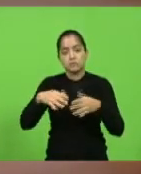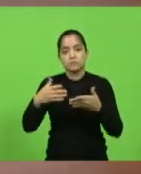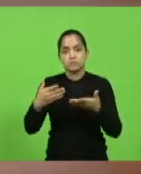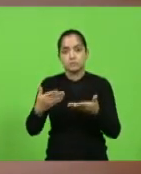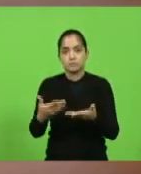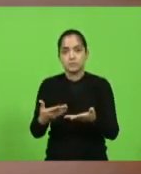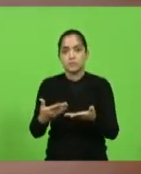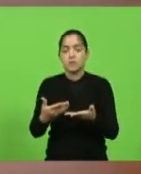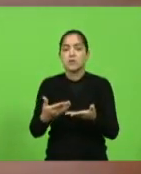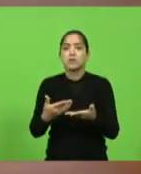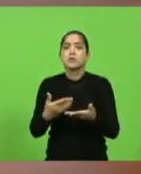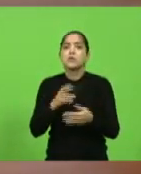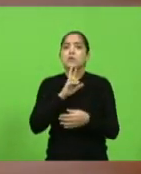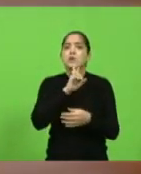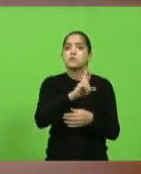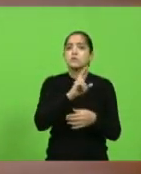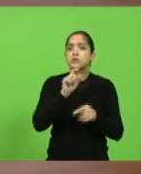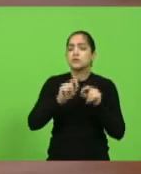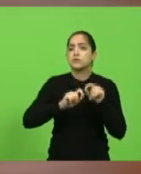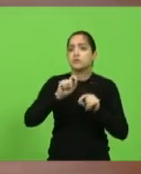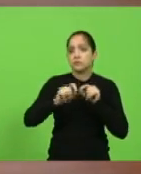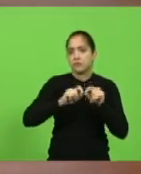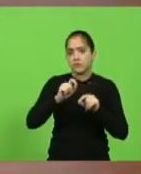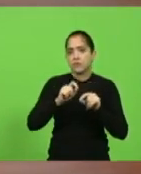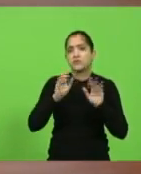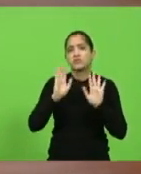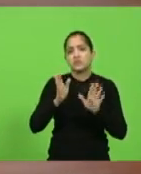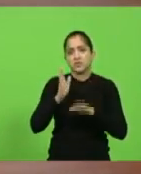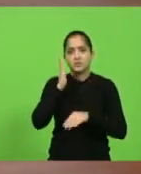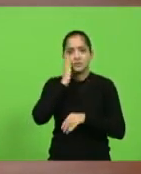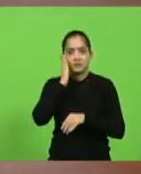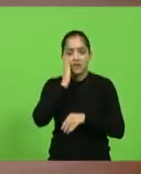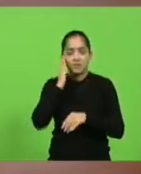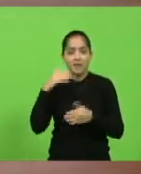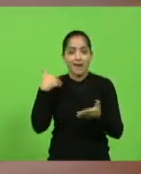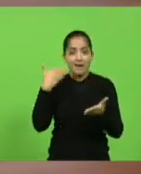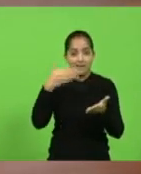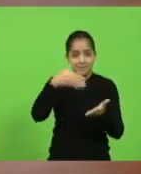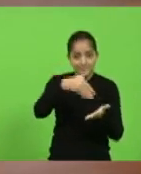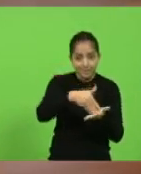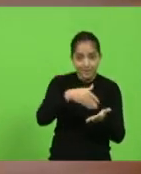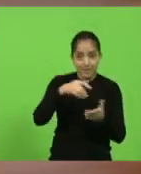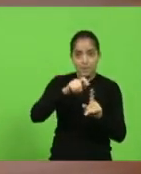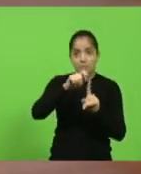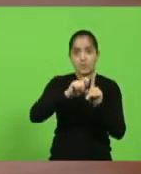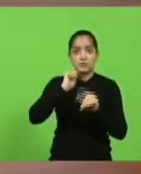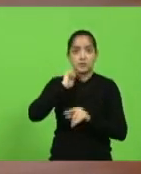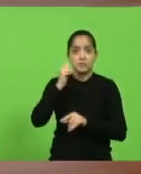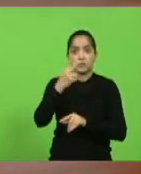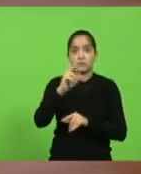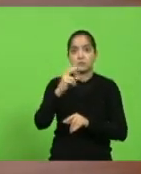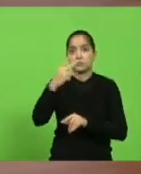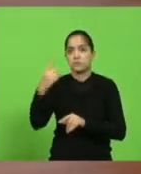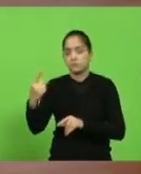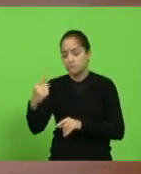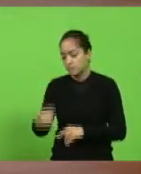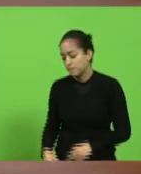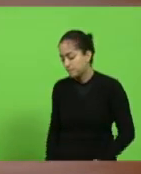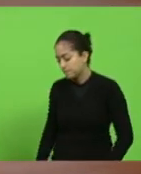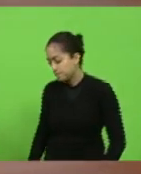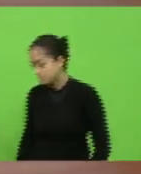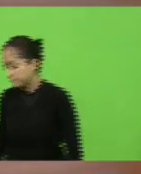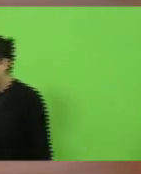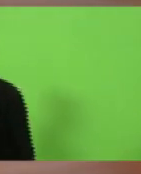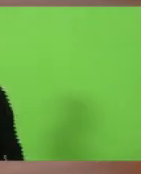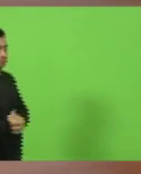desastrosa omissão do governador já é conhecido. Até abril de 2021, faleceram